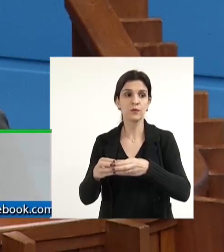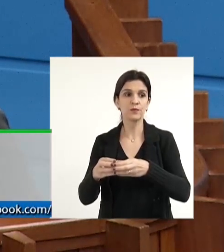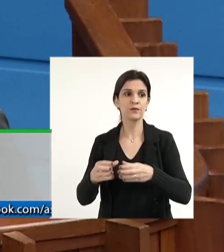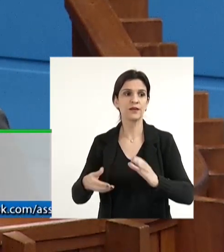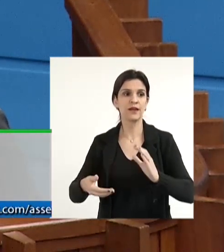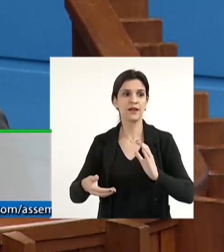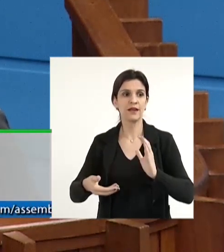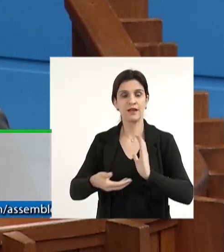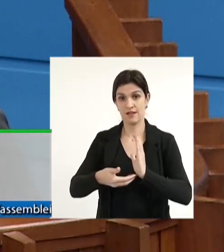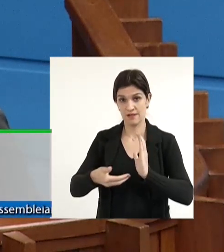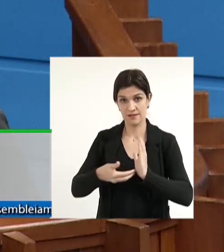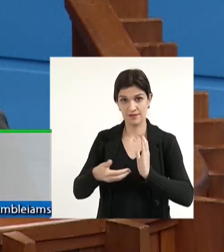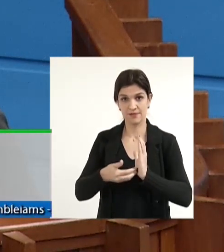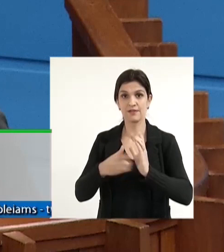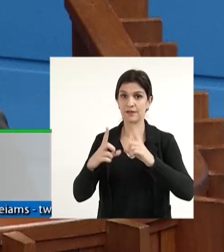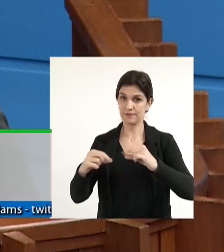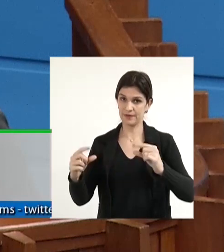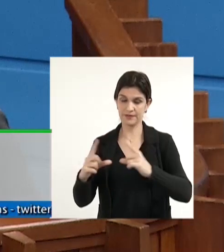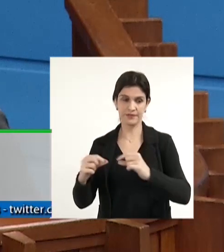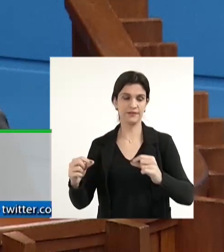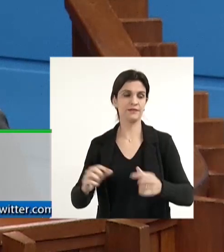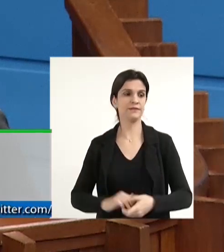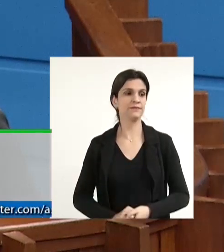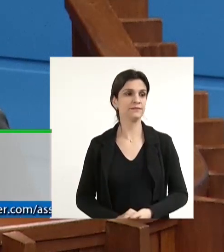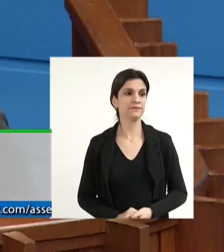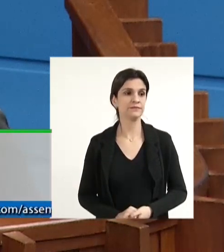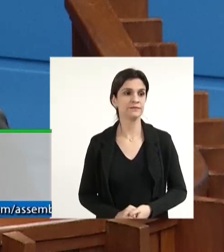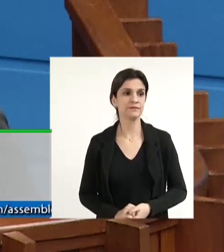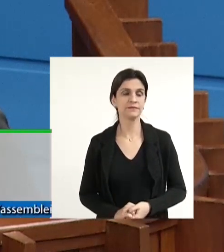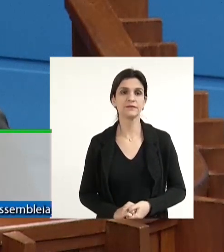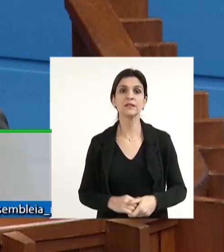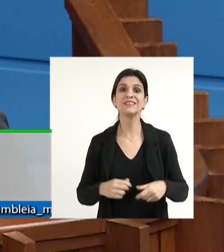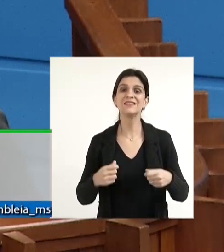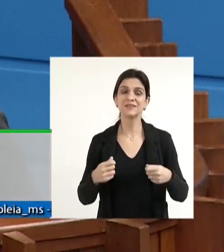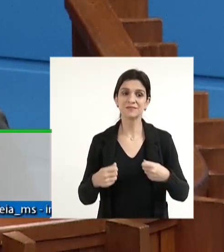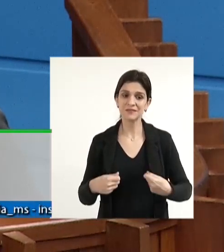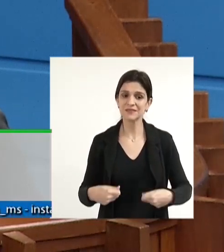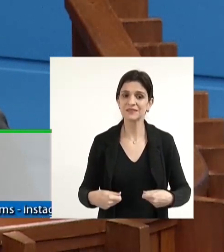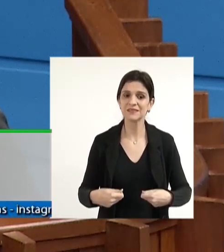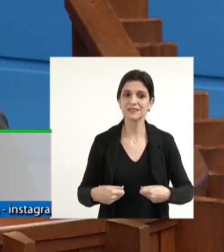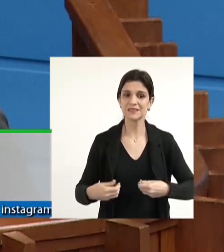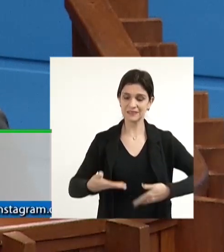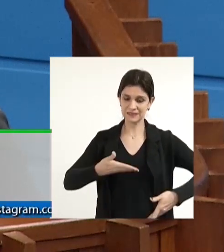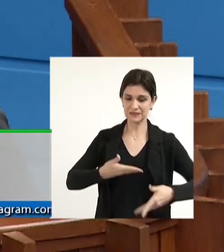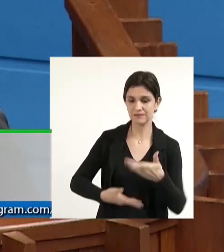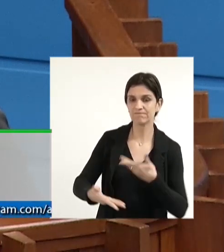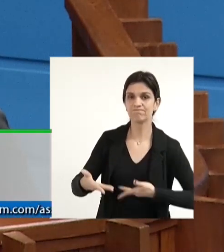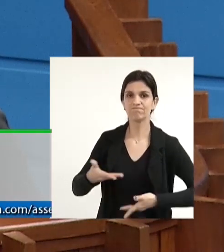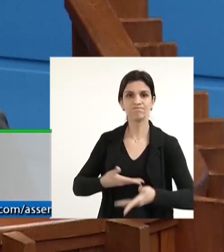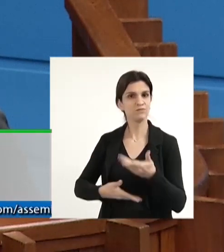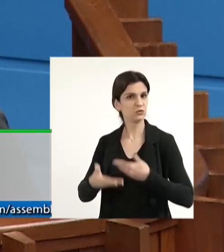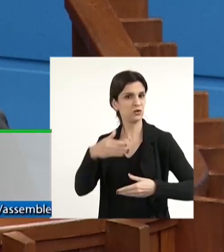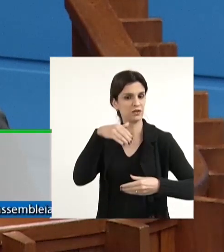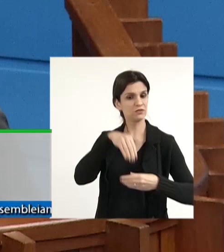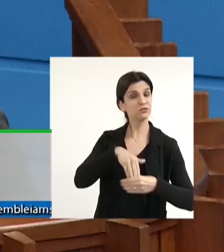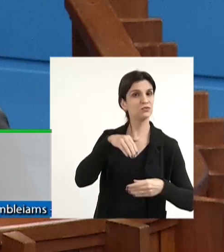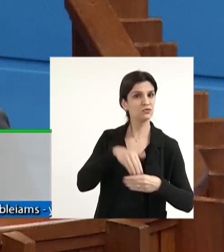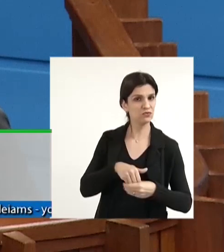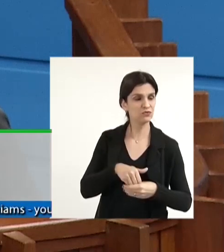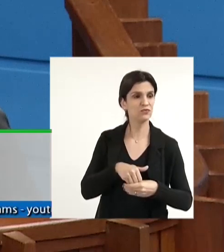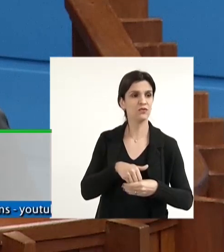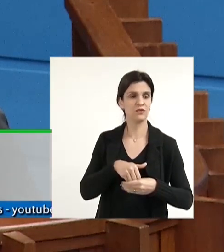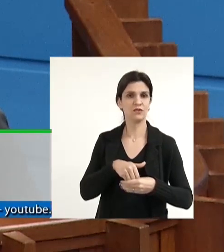voto para melhorar as condições da população, e não aquela barganha de trocar voto para resolver